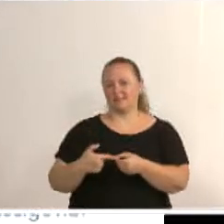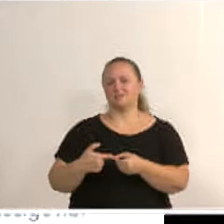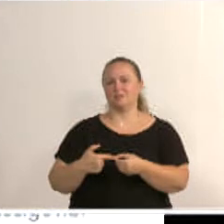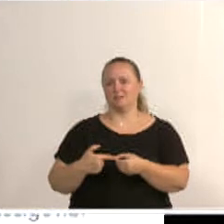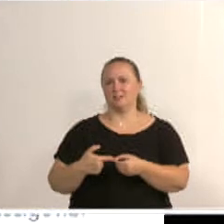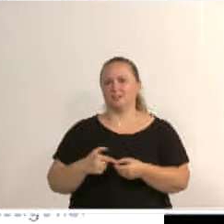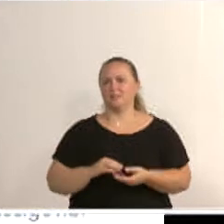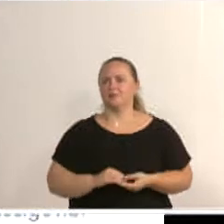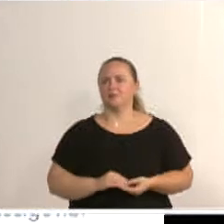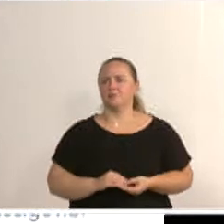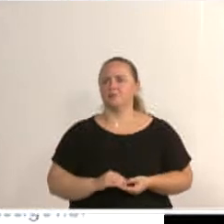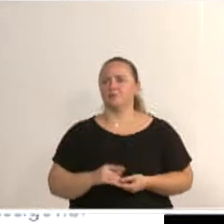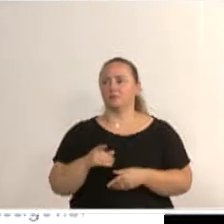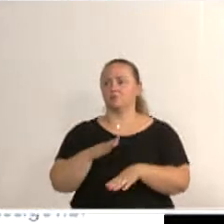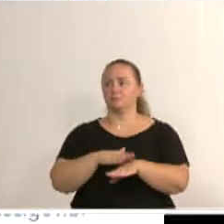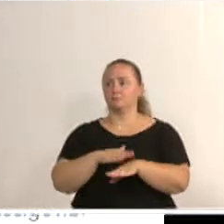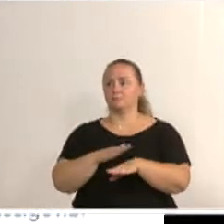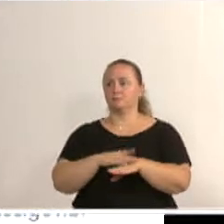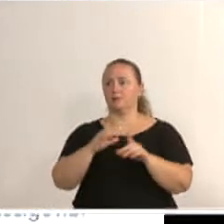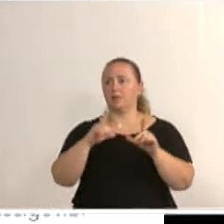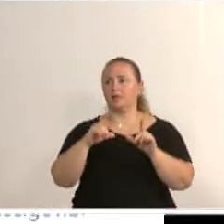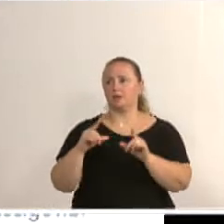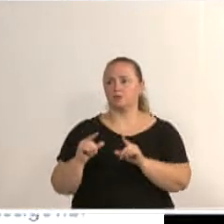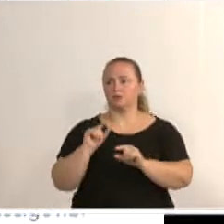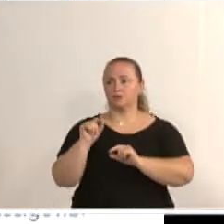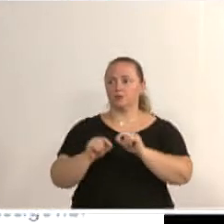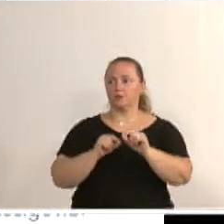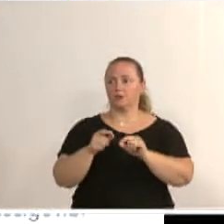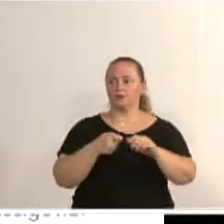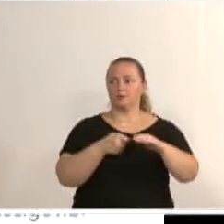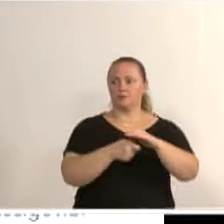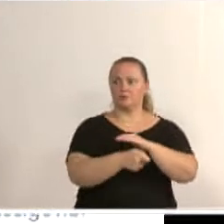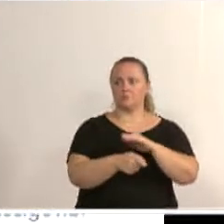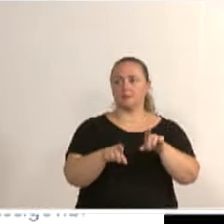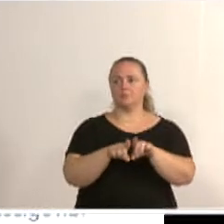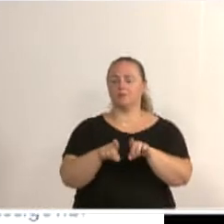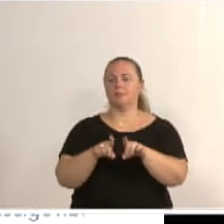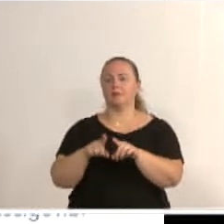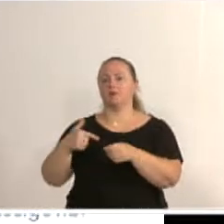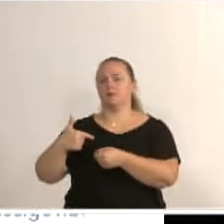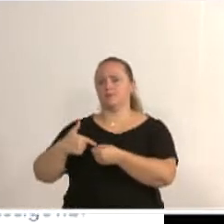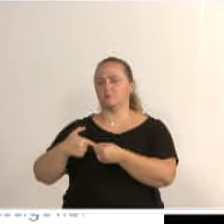está atuando em 2 frentes de redução de investimento e redução de custo mensal.